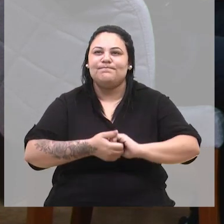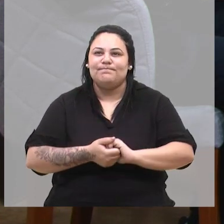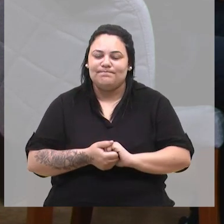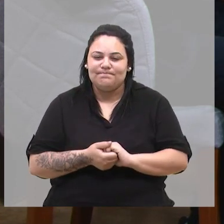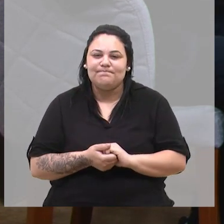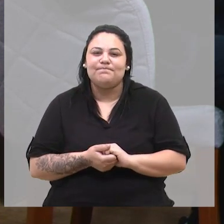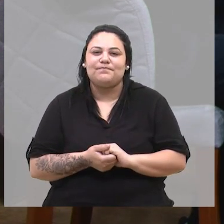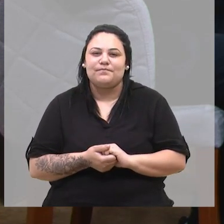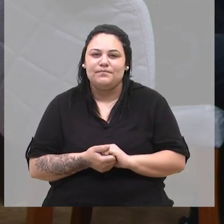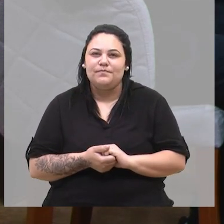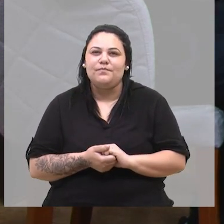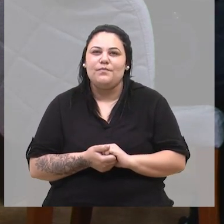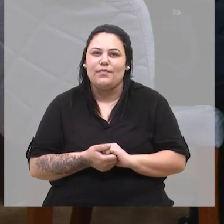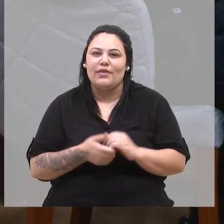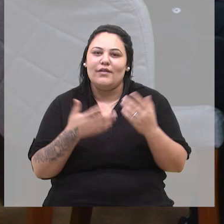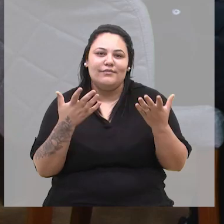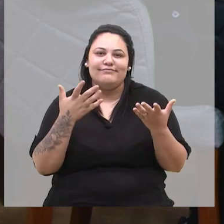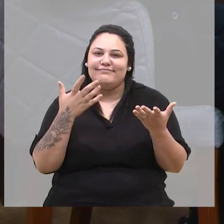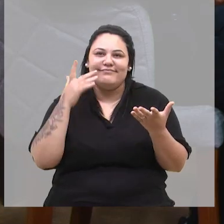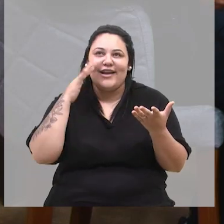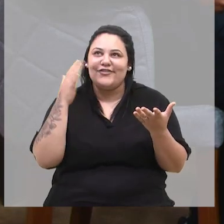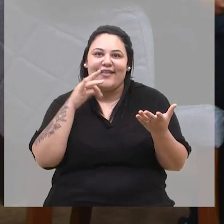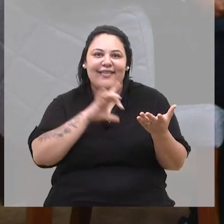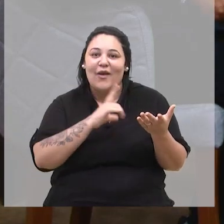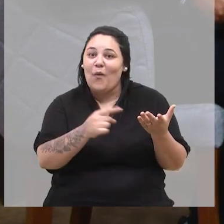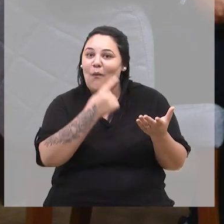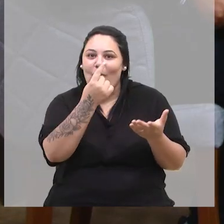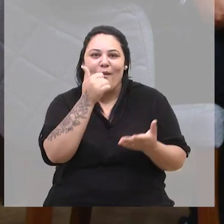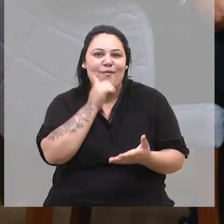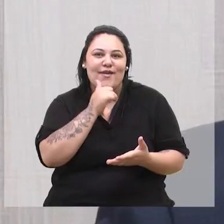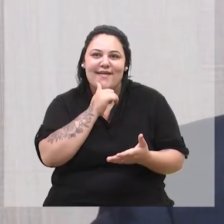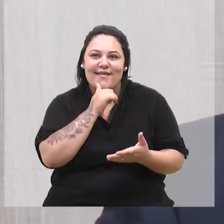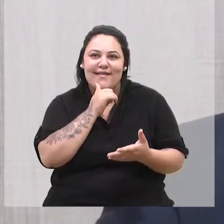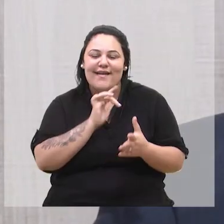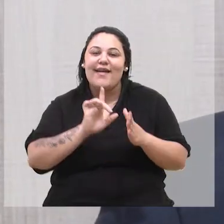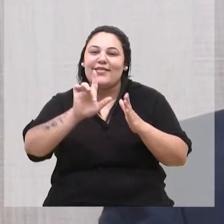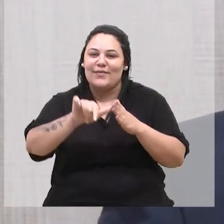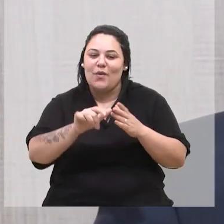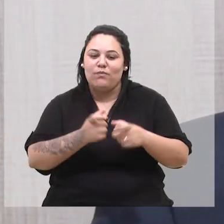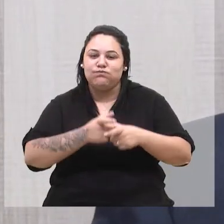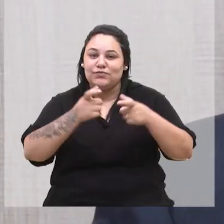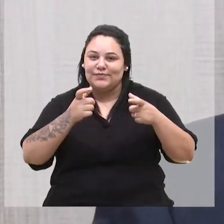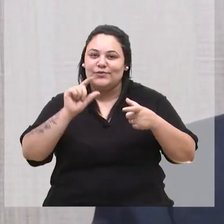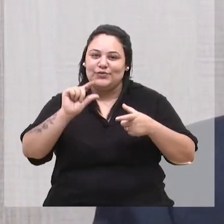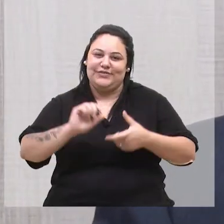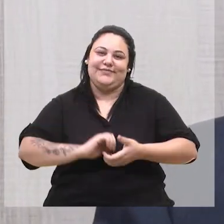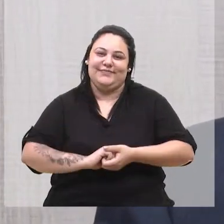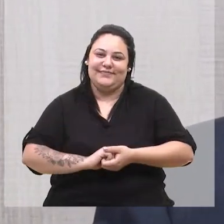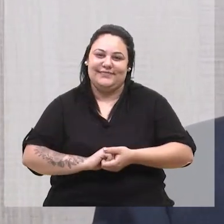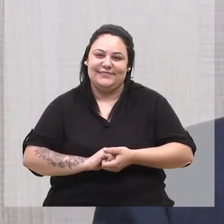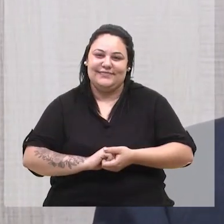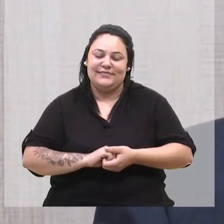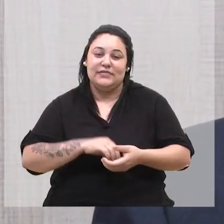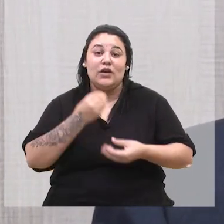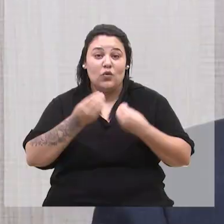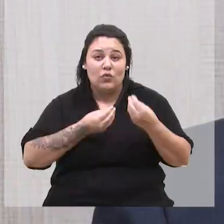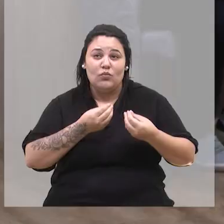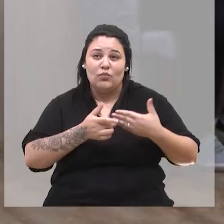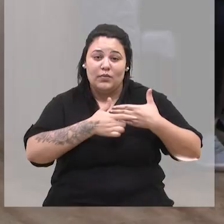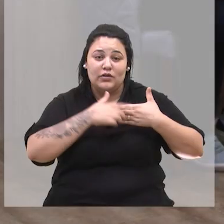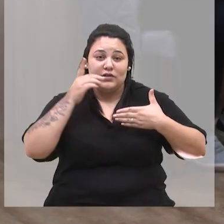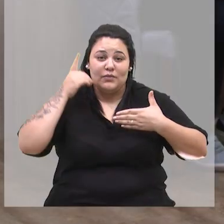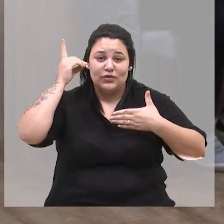nenhuma. Então isso foi, imagina, ter só uma mulher ali. Aí depois aumenta um pouquinho, né? E como